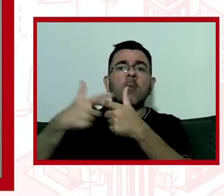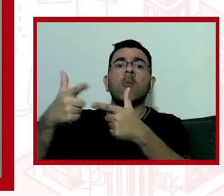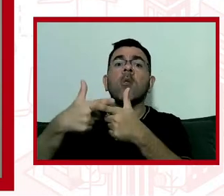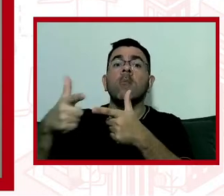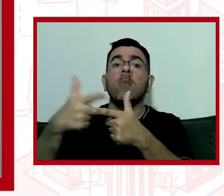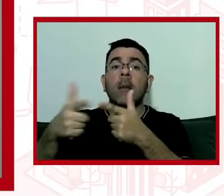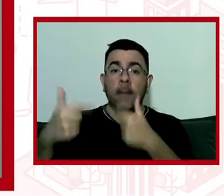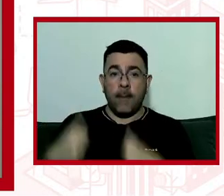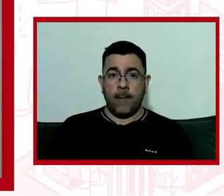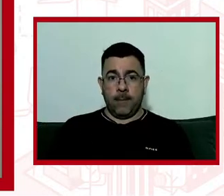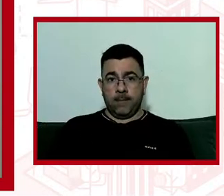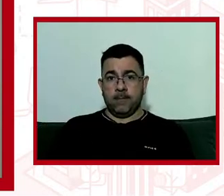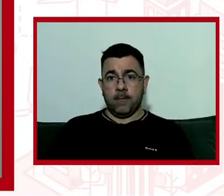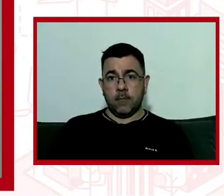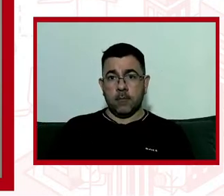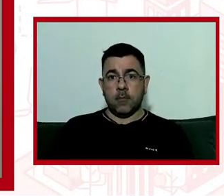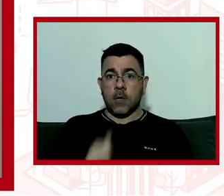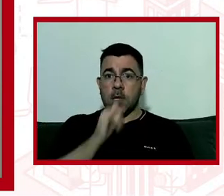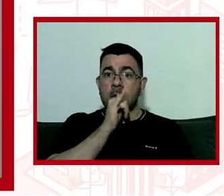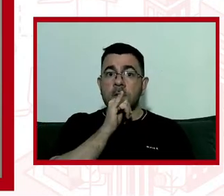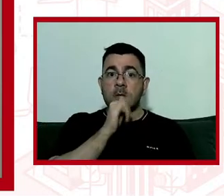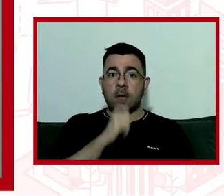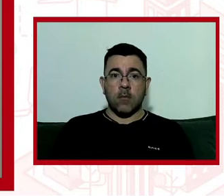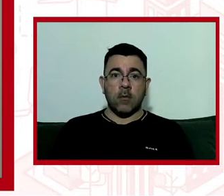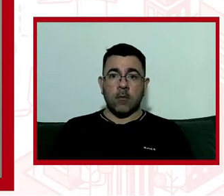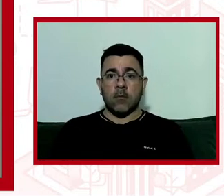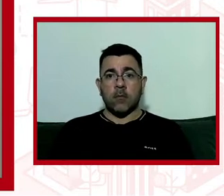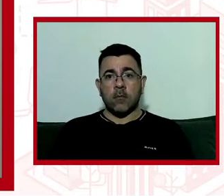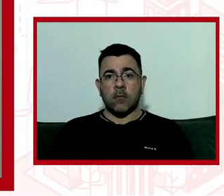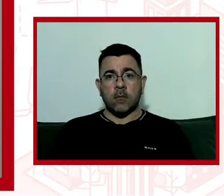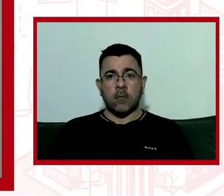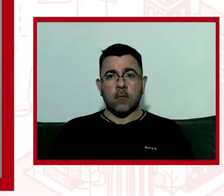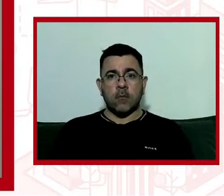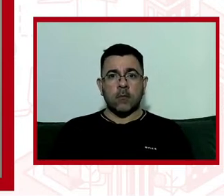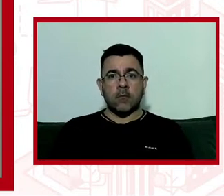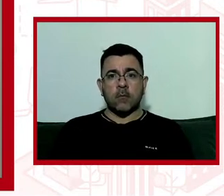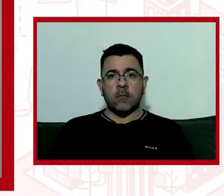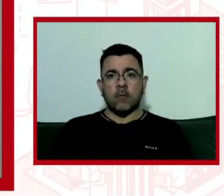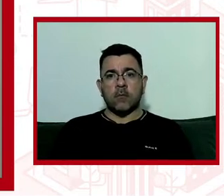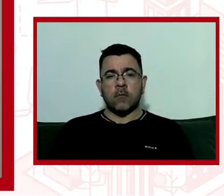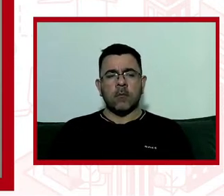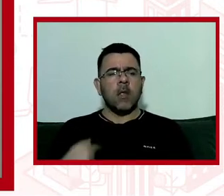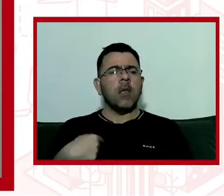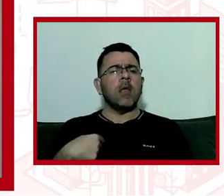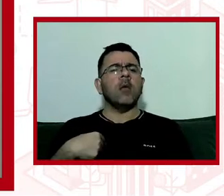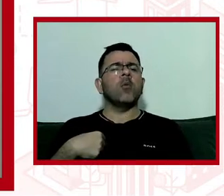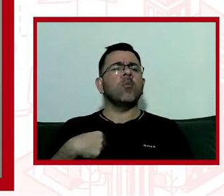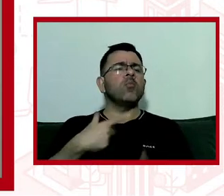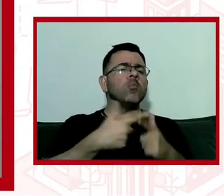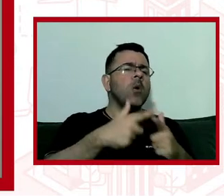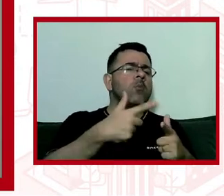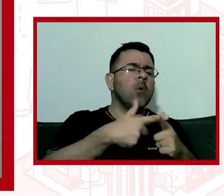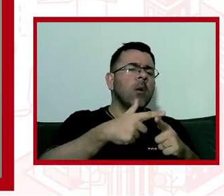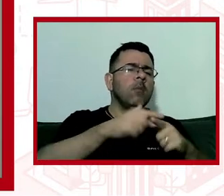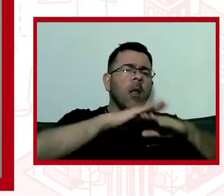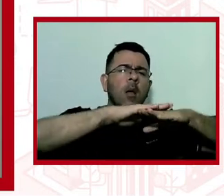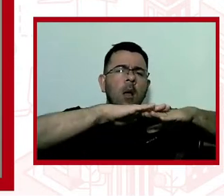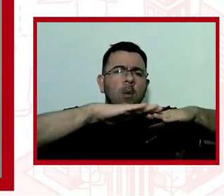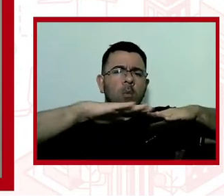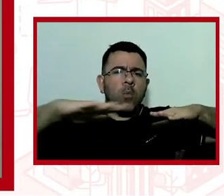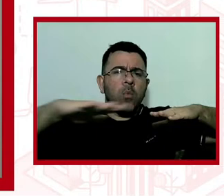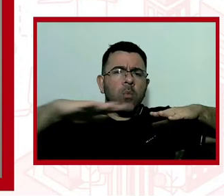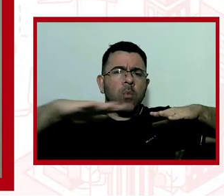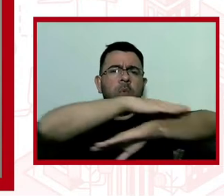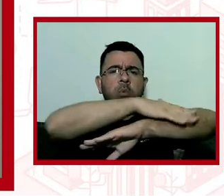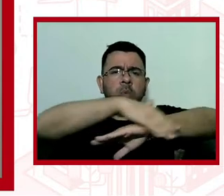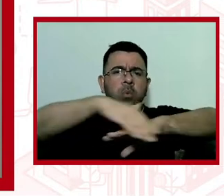eh por exemplo como nós contratamos nós temos um problema de pavimento na cidade e a gente deseja identificar